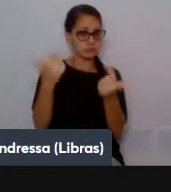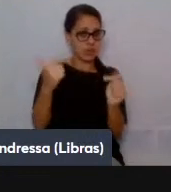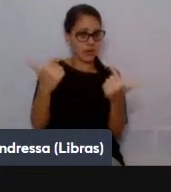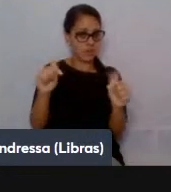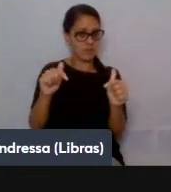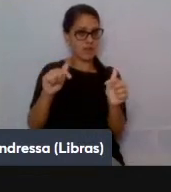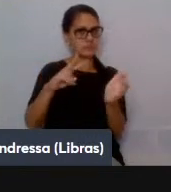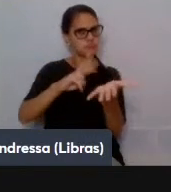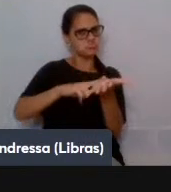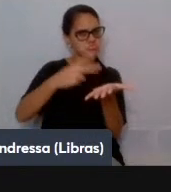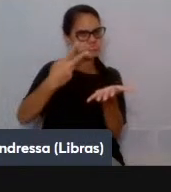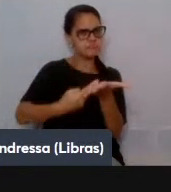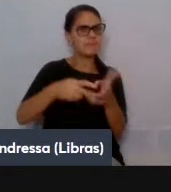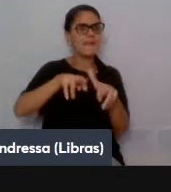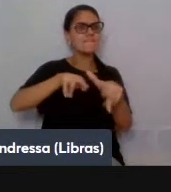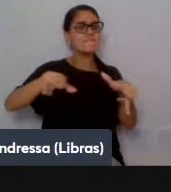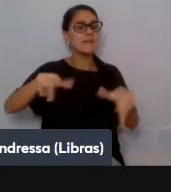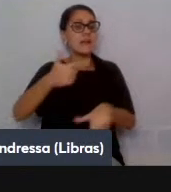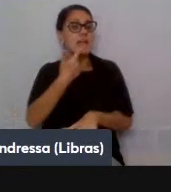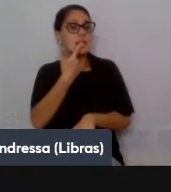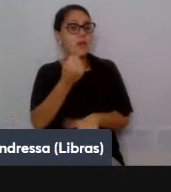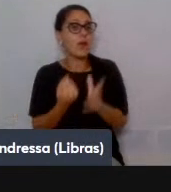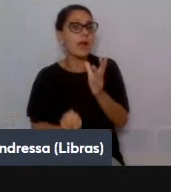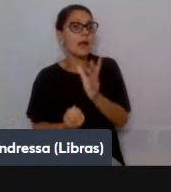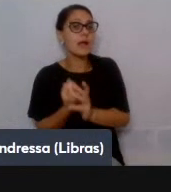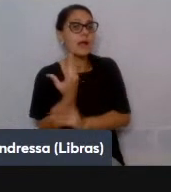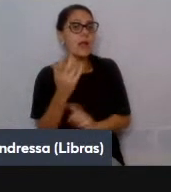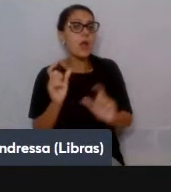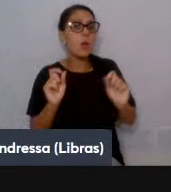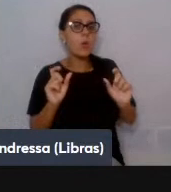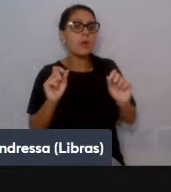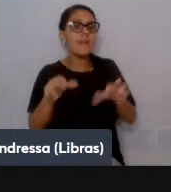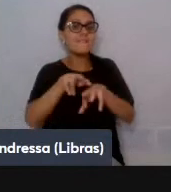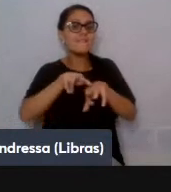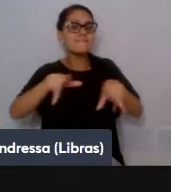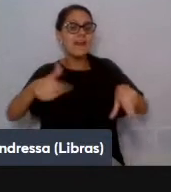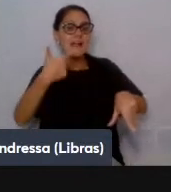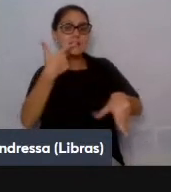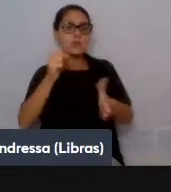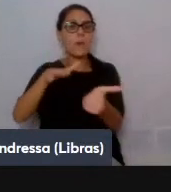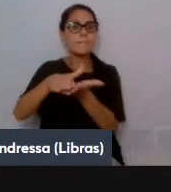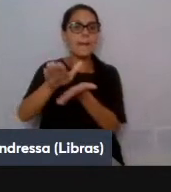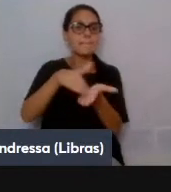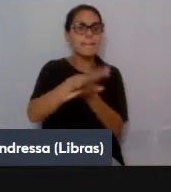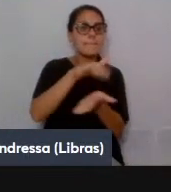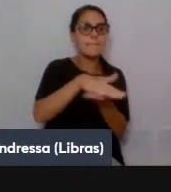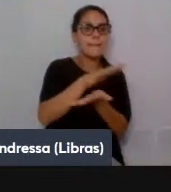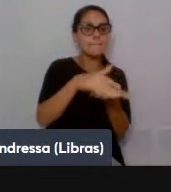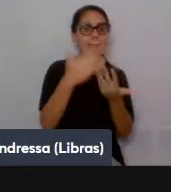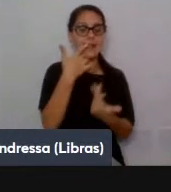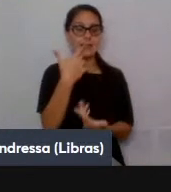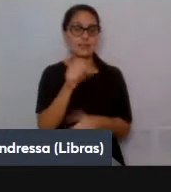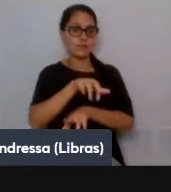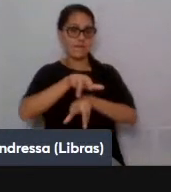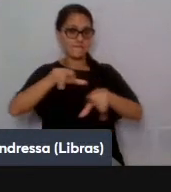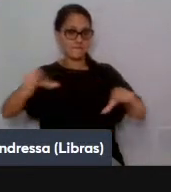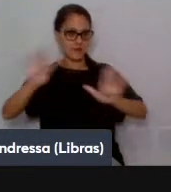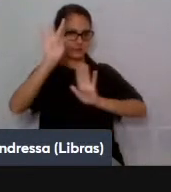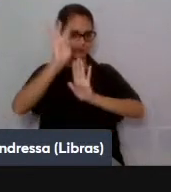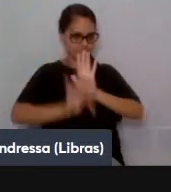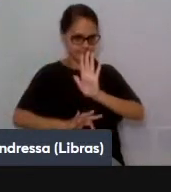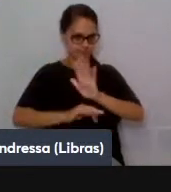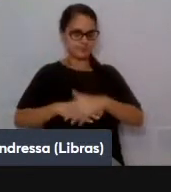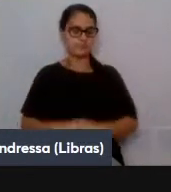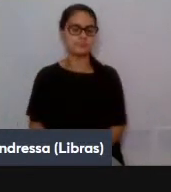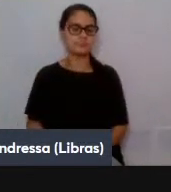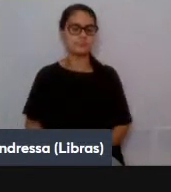em diversas línguas, criando edições multilinguais dos textos publicados. That is